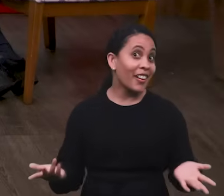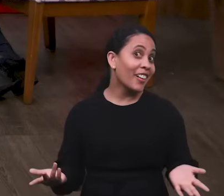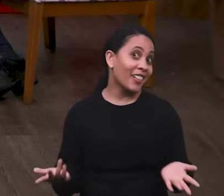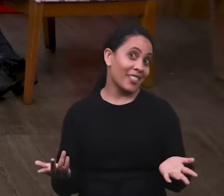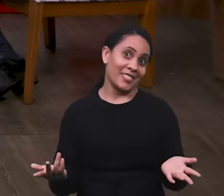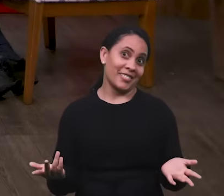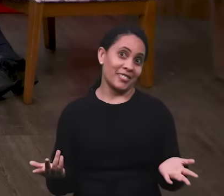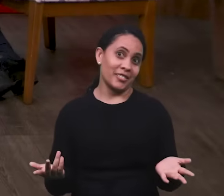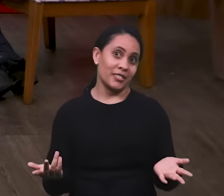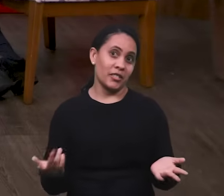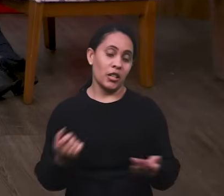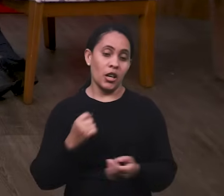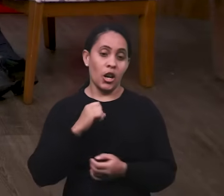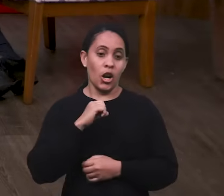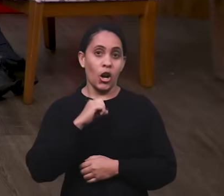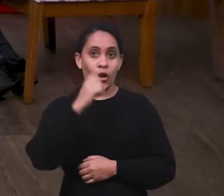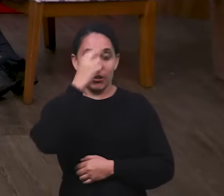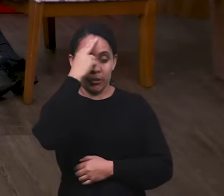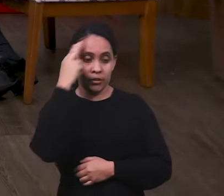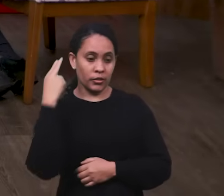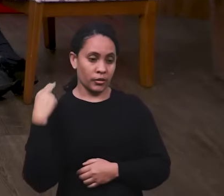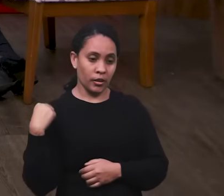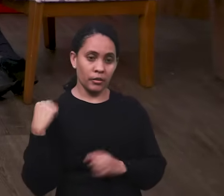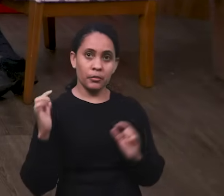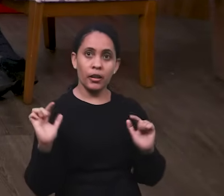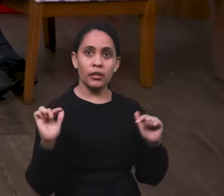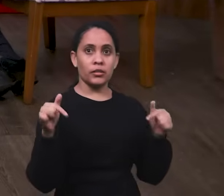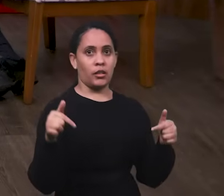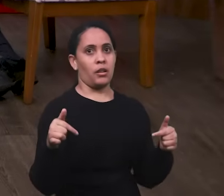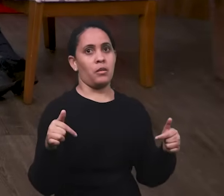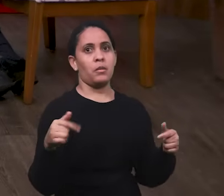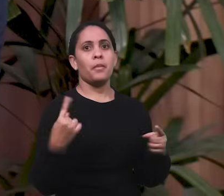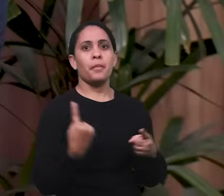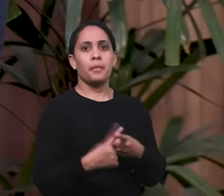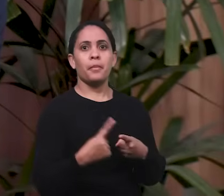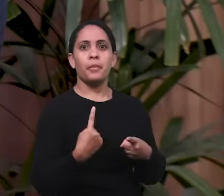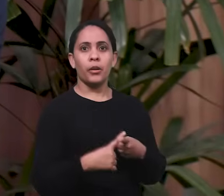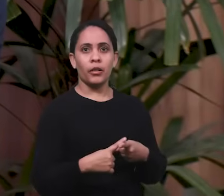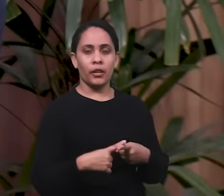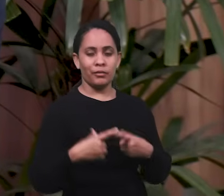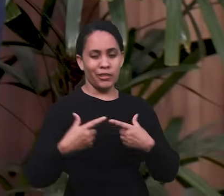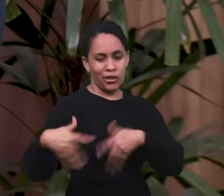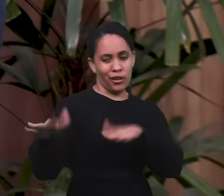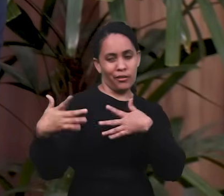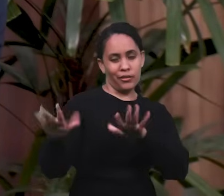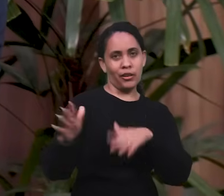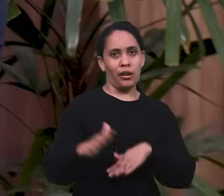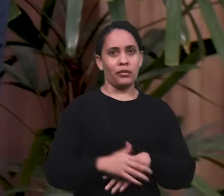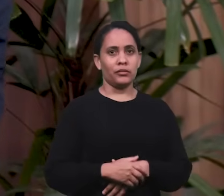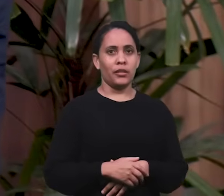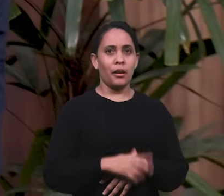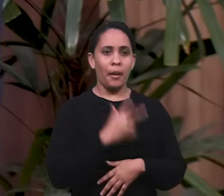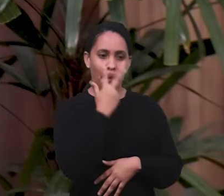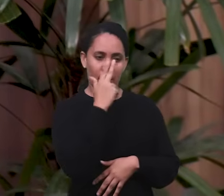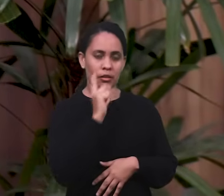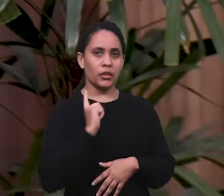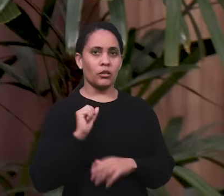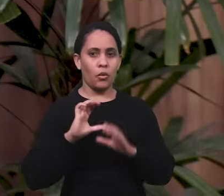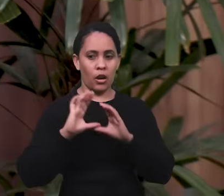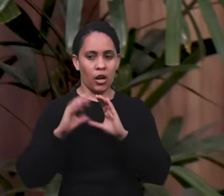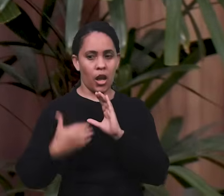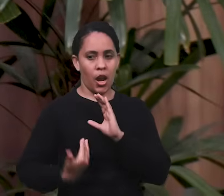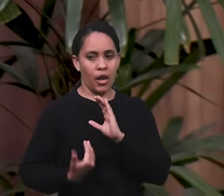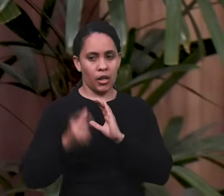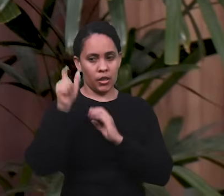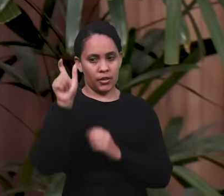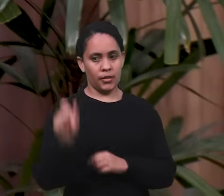E claramente José não compartilhava com o comportamento. Porque por que Sim. José foi deixado meio de Uhum. lado? Sim. Ele parece que tinha um caráter,